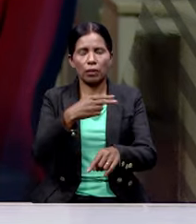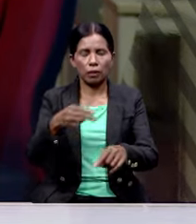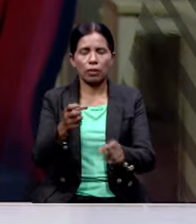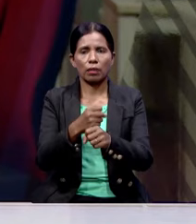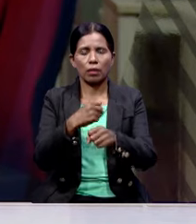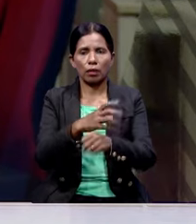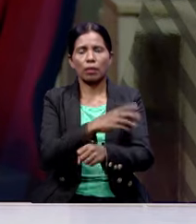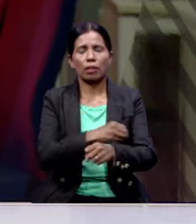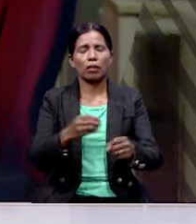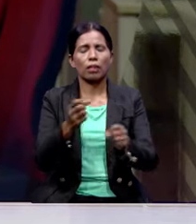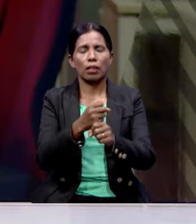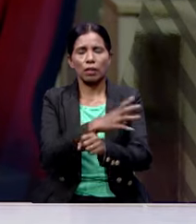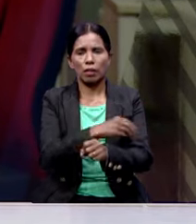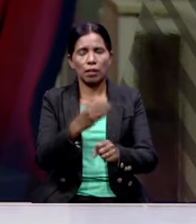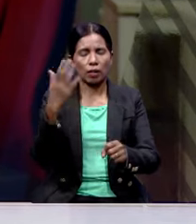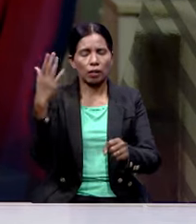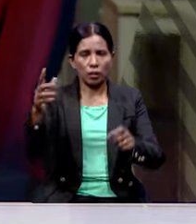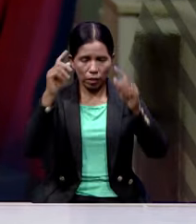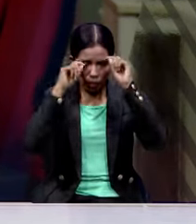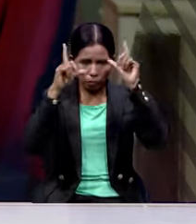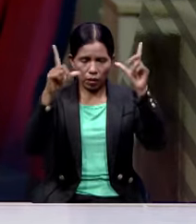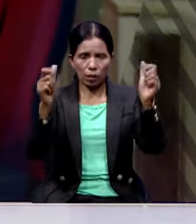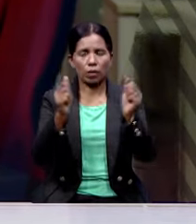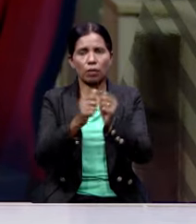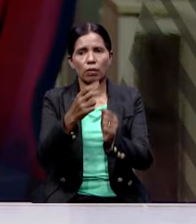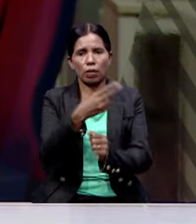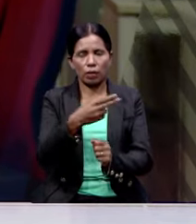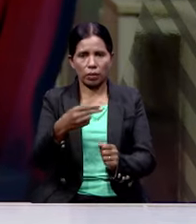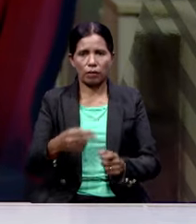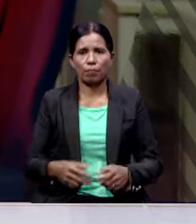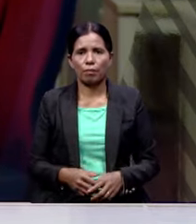finaliza o Tratado Fronteira Terrestre entre Timor-Leste e Indonésia.